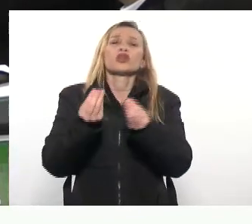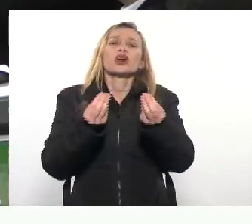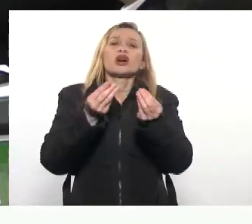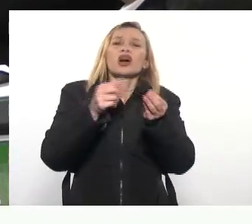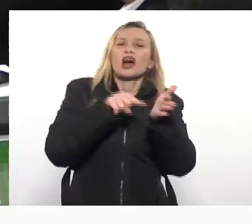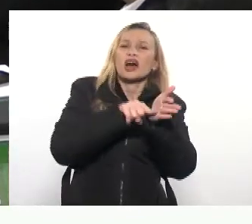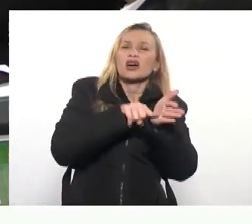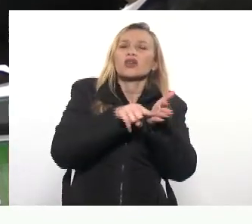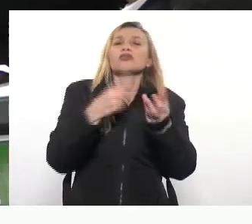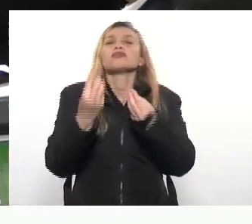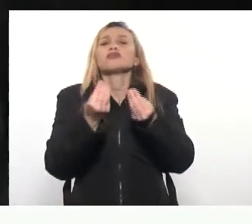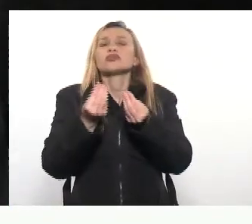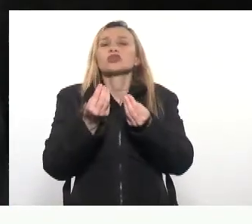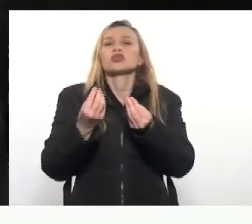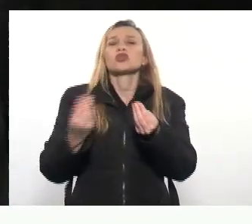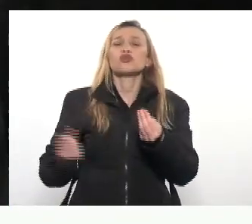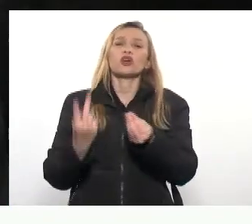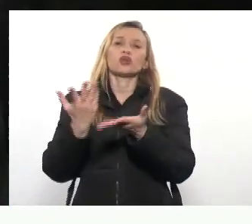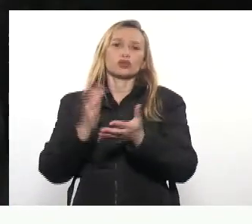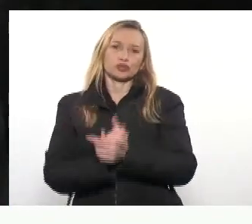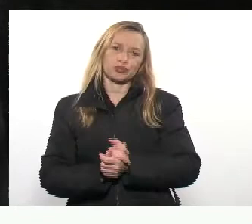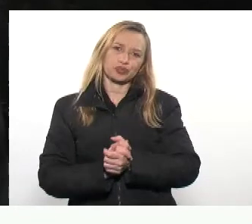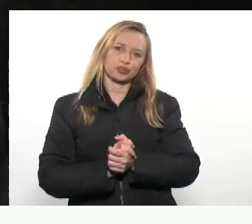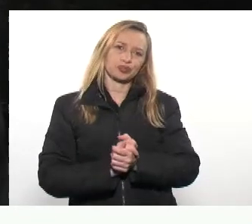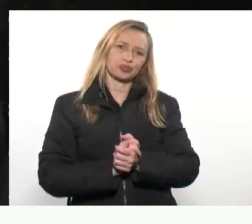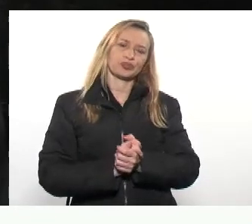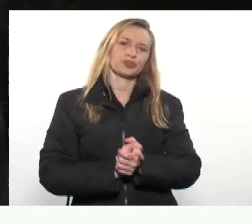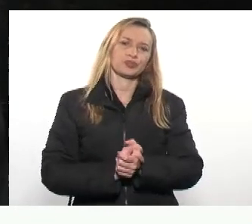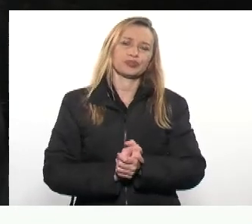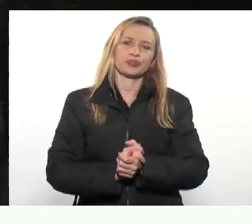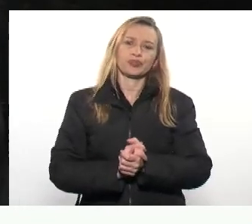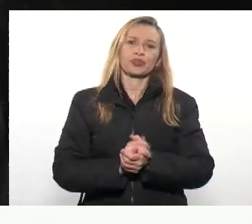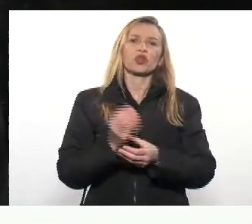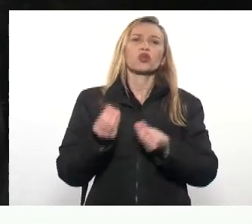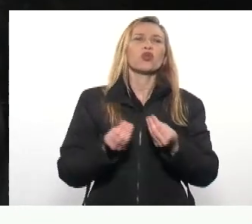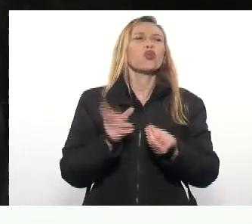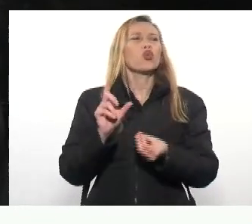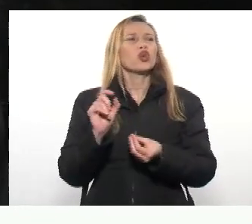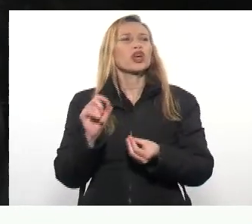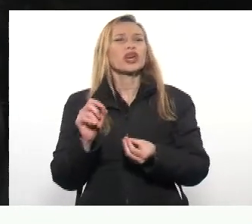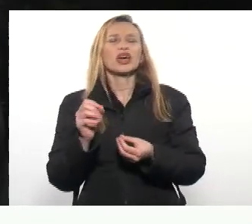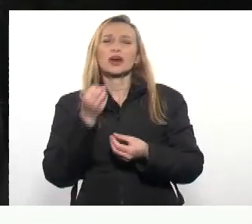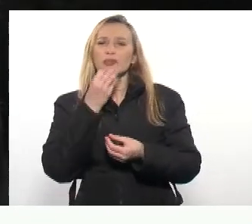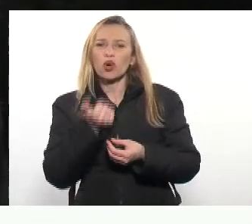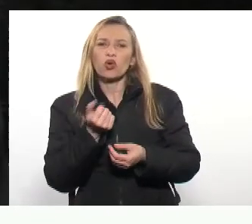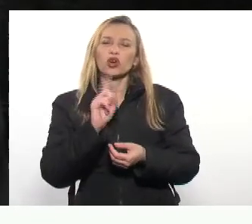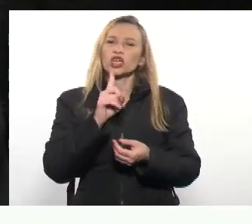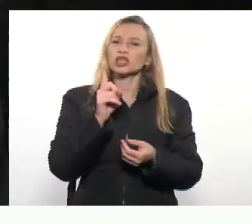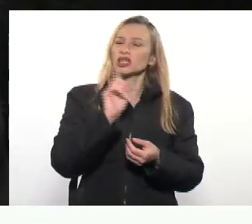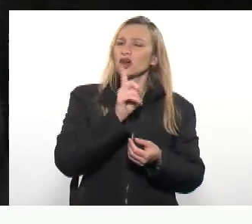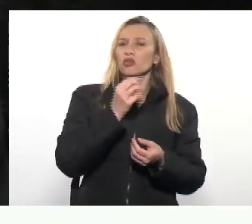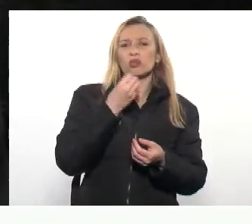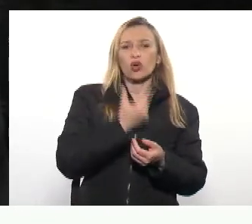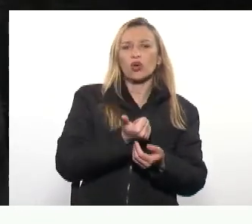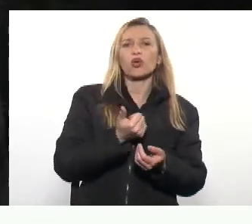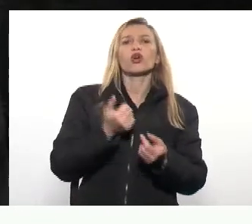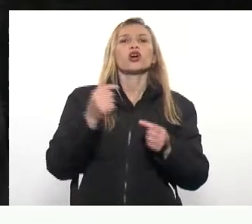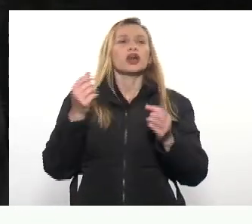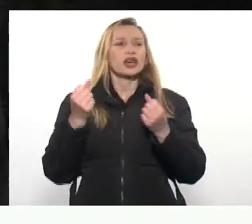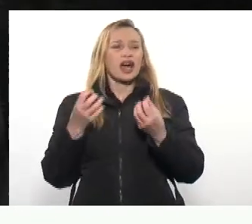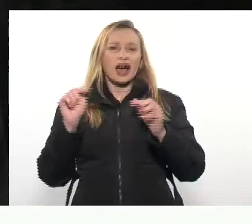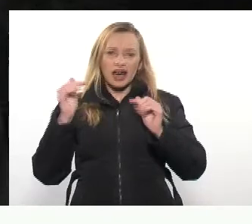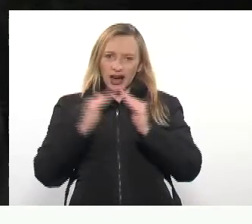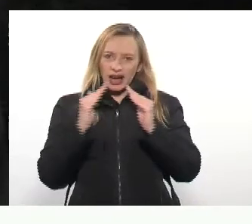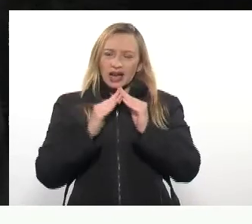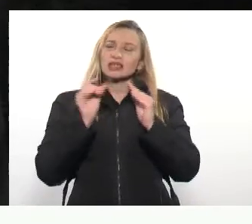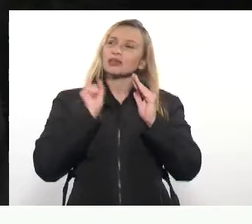poderia contribuir nessa maneira? O que não seria ideal para que qualquer iniciativa dessa casa tenha